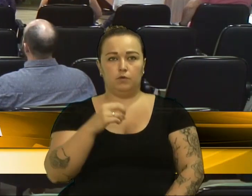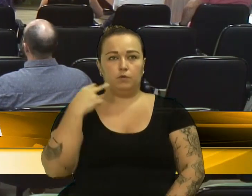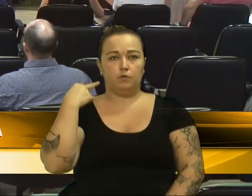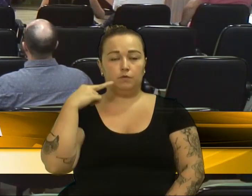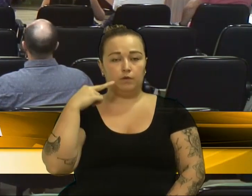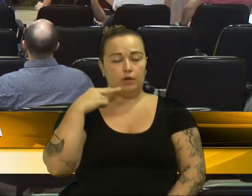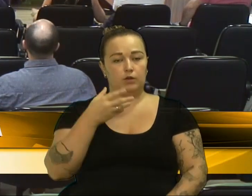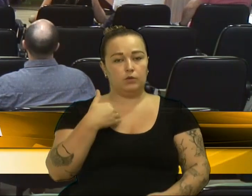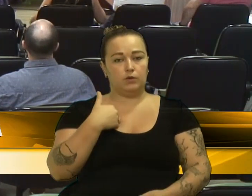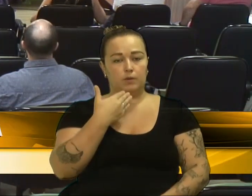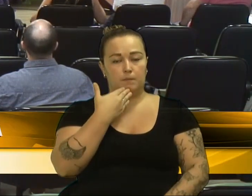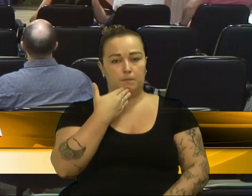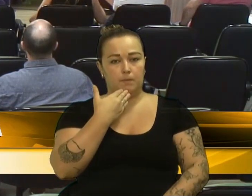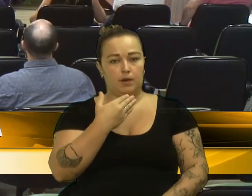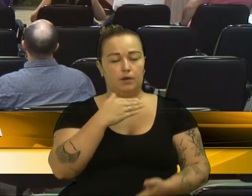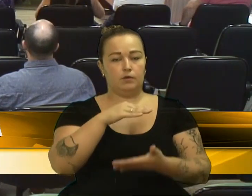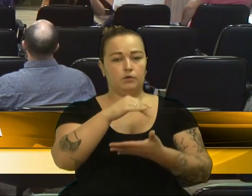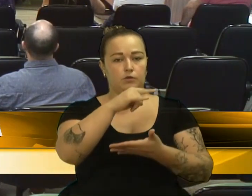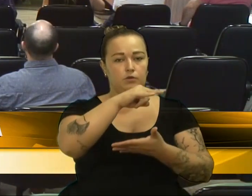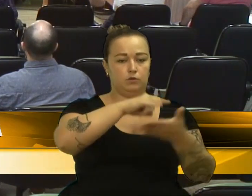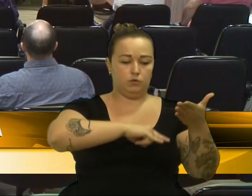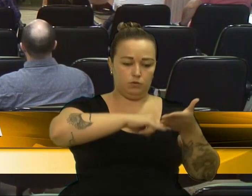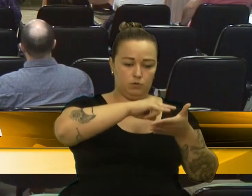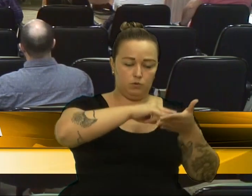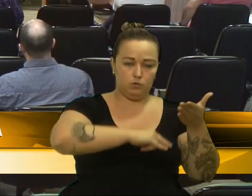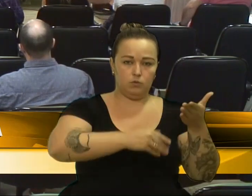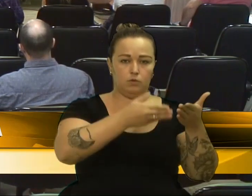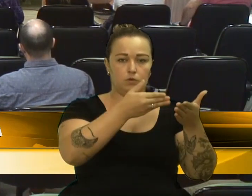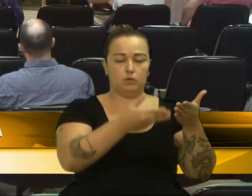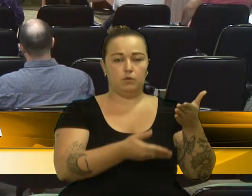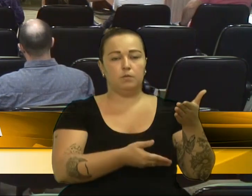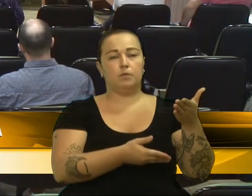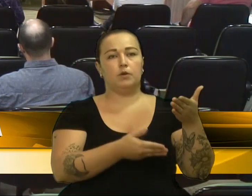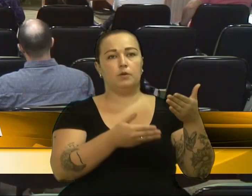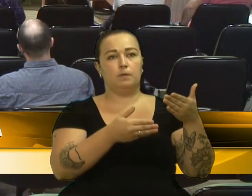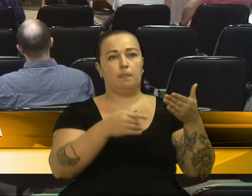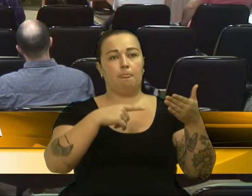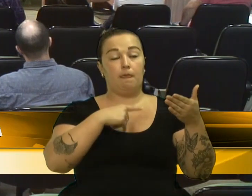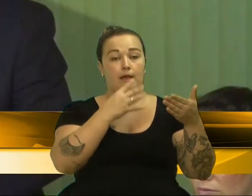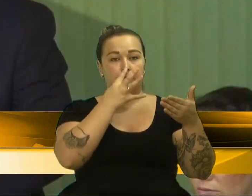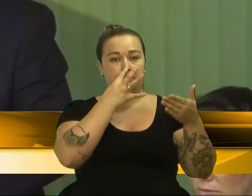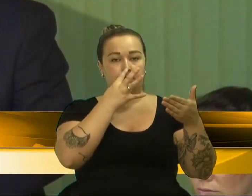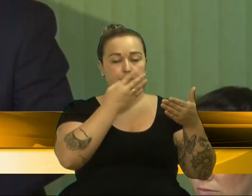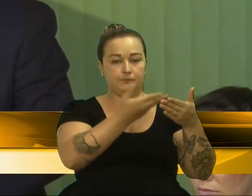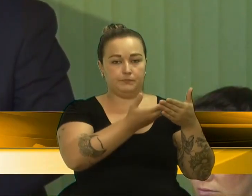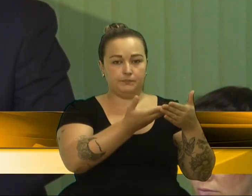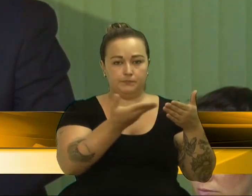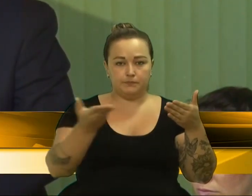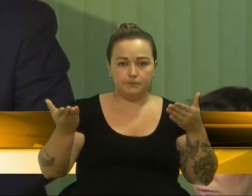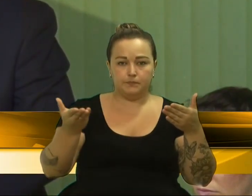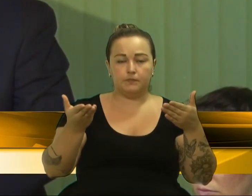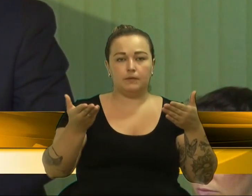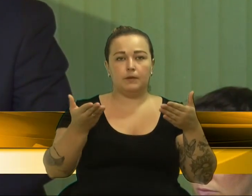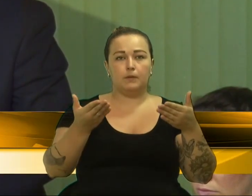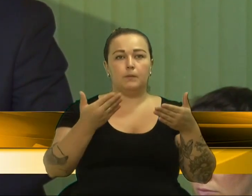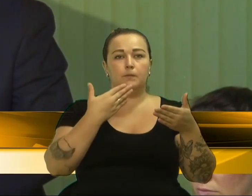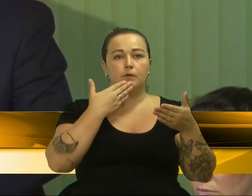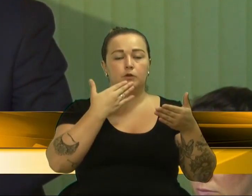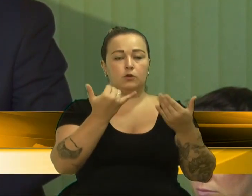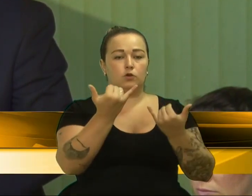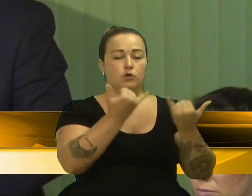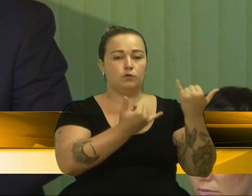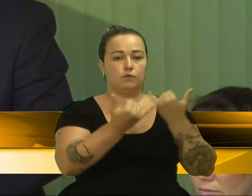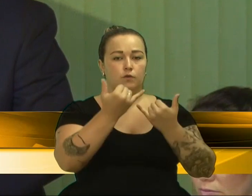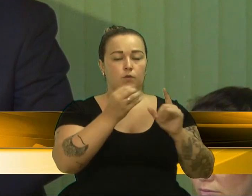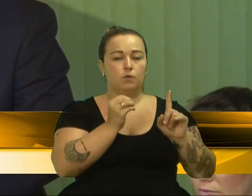subscreve esse documento, no uso das atribuições que lhe confere o regimento interno dessa Casa, submete à apreciação dos nobres pares o presente pedido de informações. A